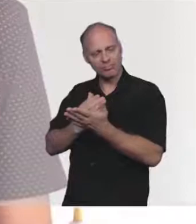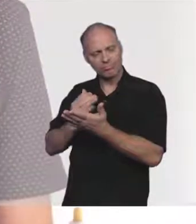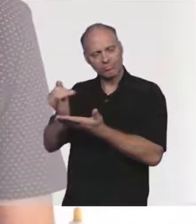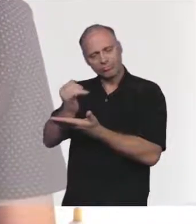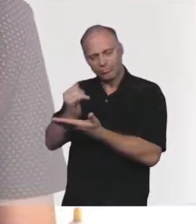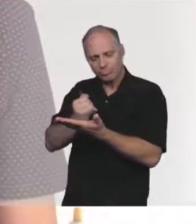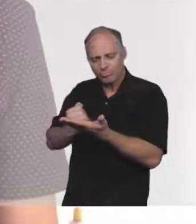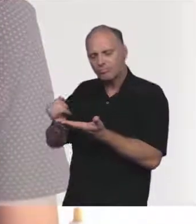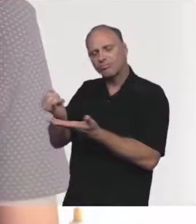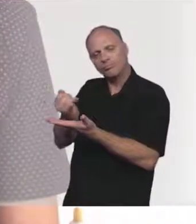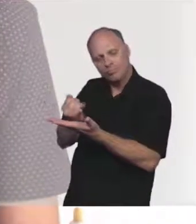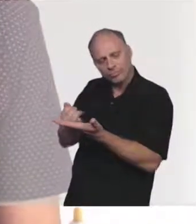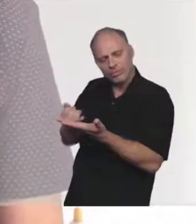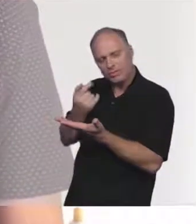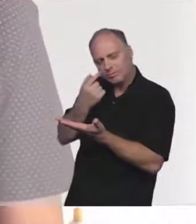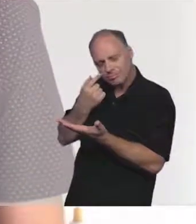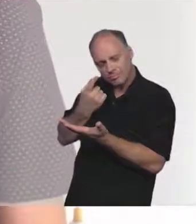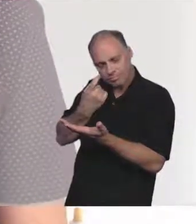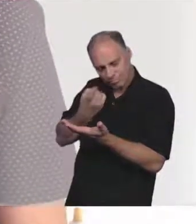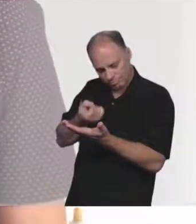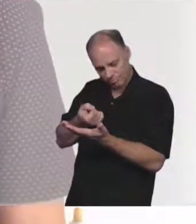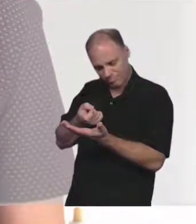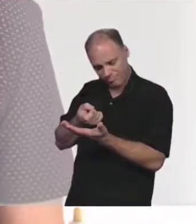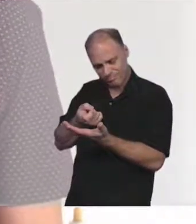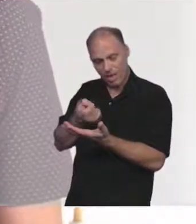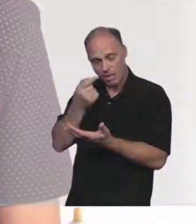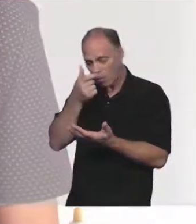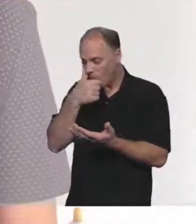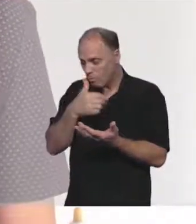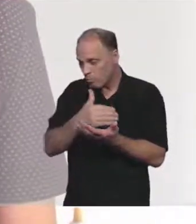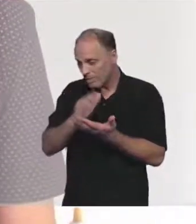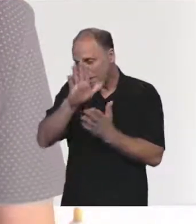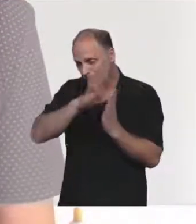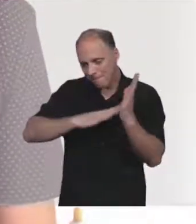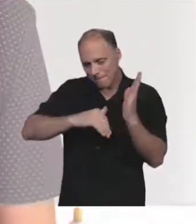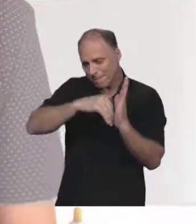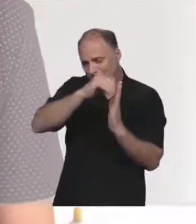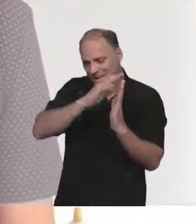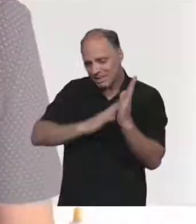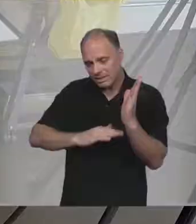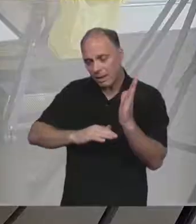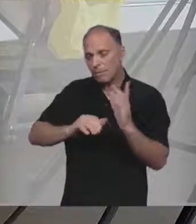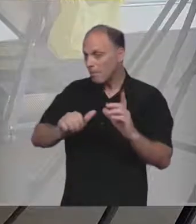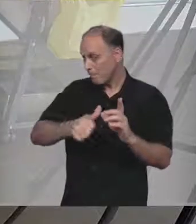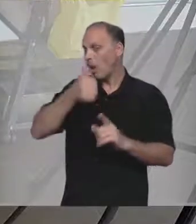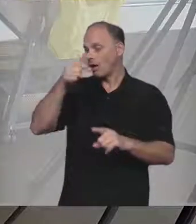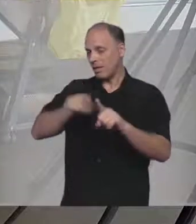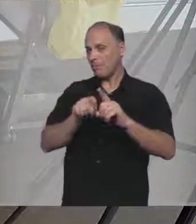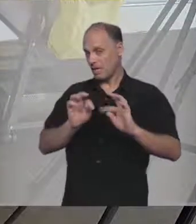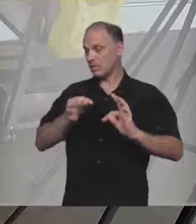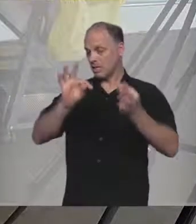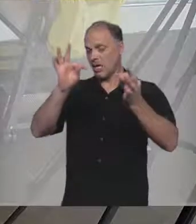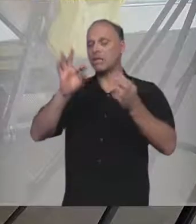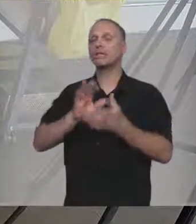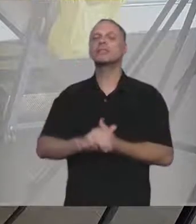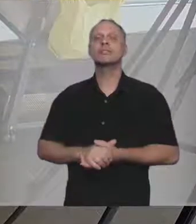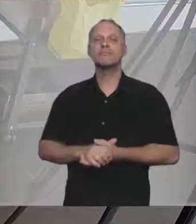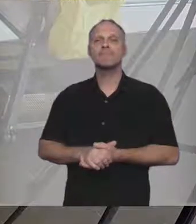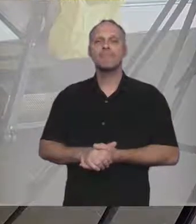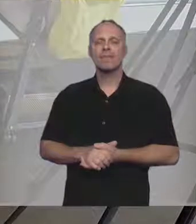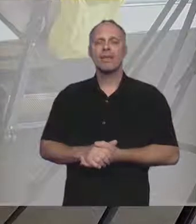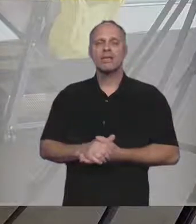ilustração, né, eu me interessei a começar a pintar para aprimorar minhas